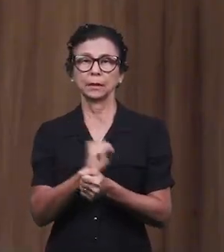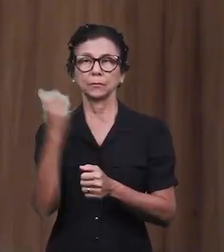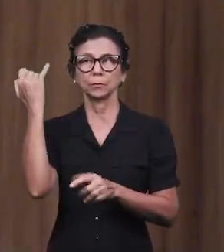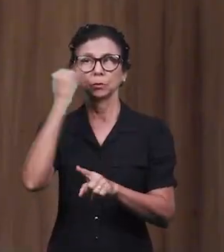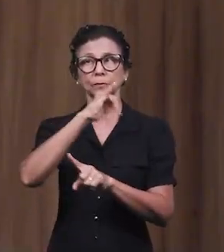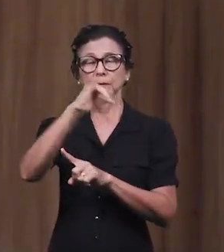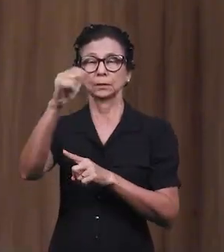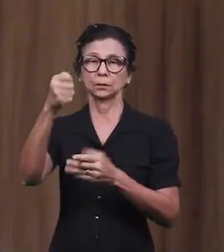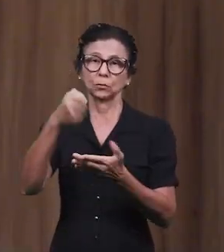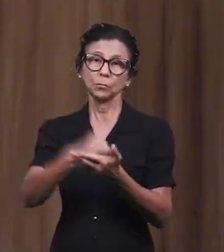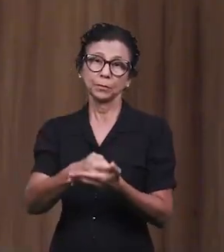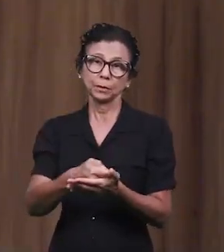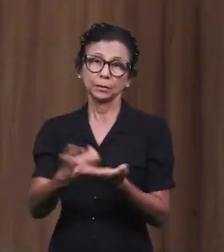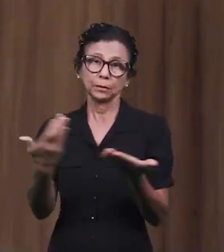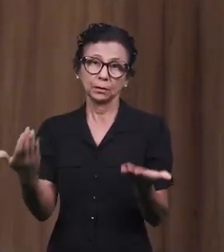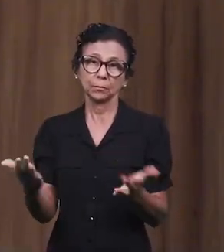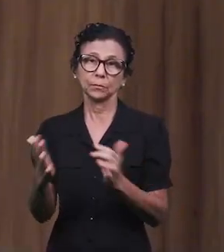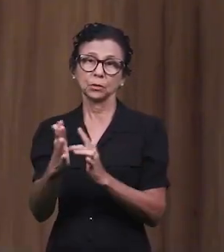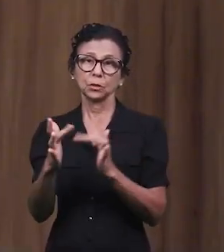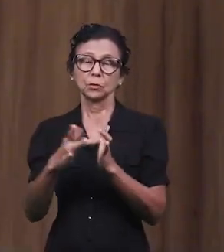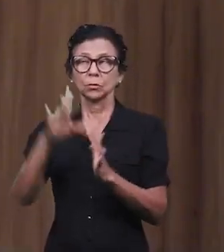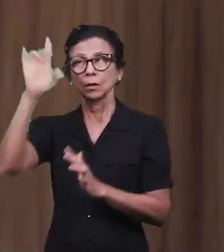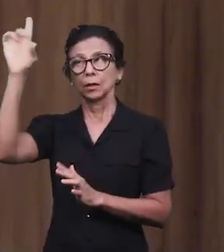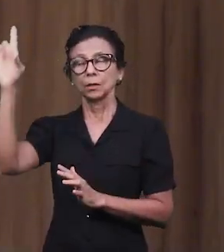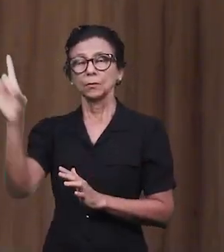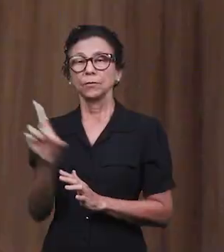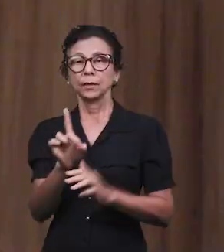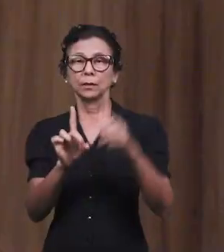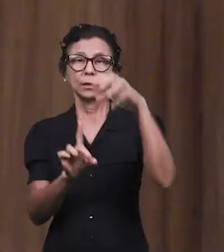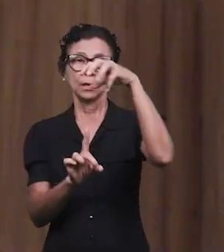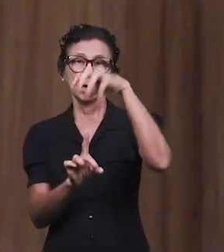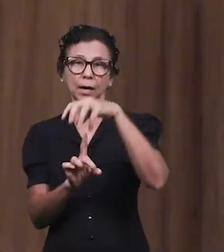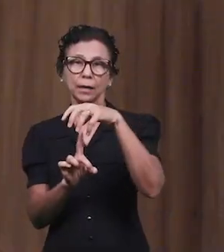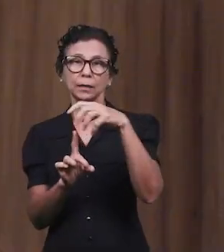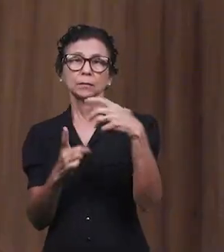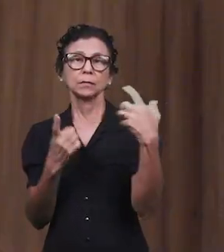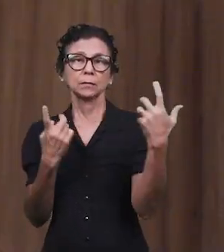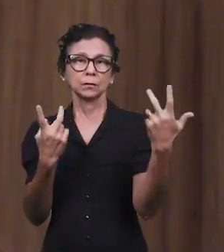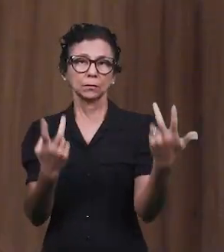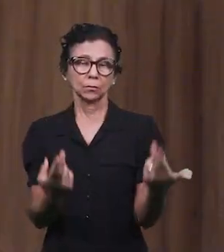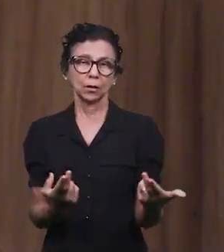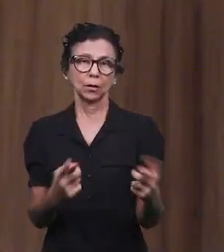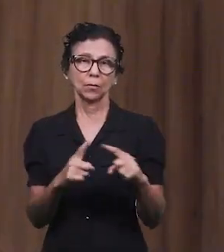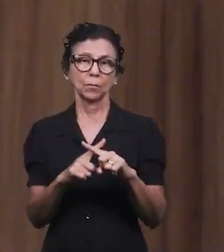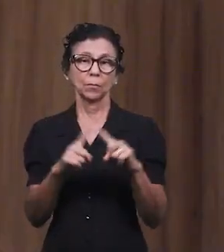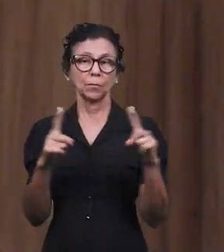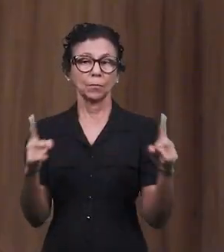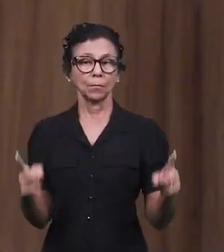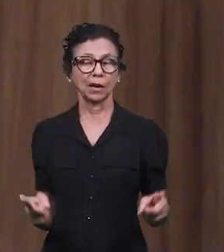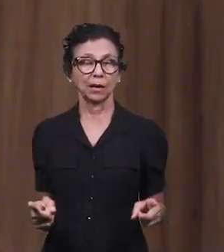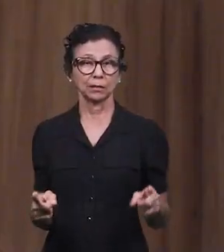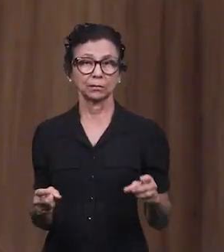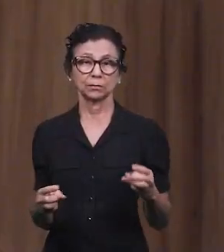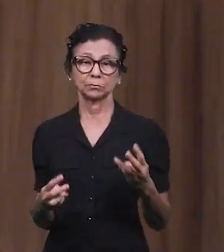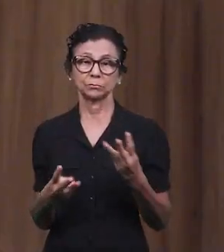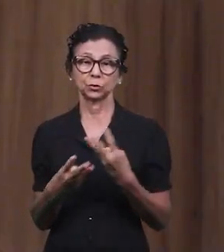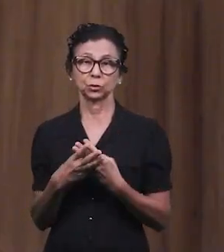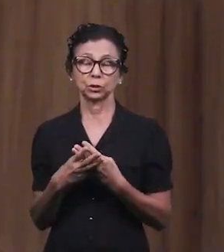E Jesus ele vem como rei. E nós vamos ver no Evangelho mais um rei diferente do que os judeus